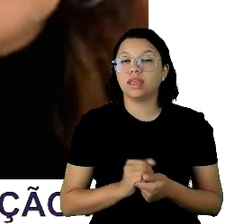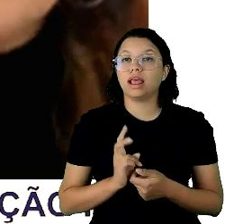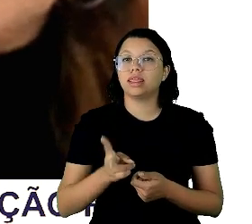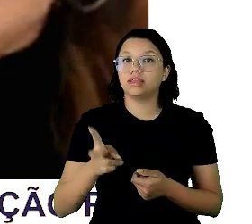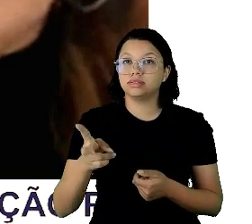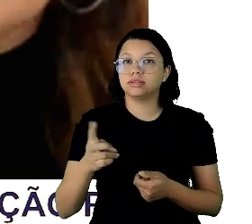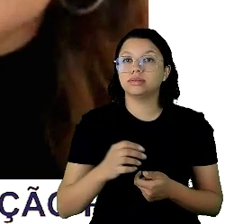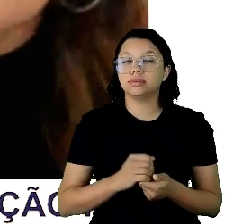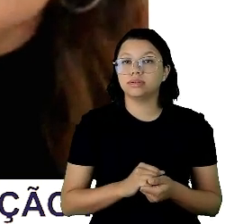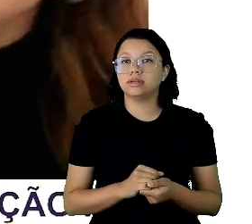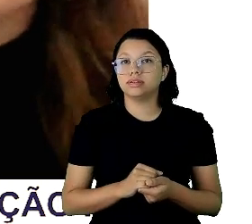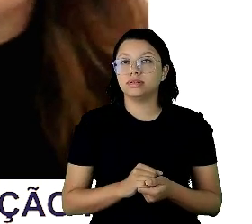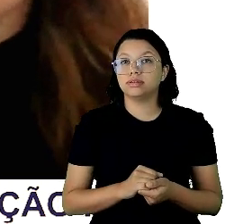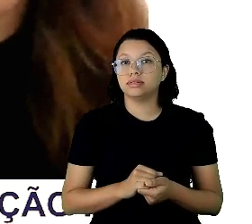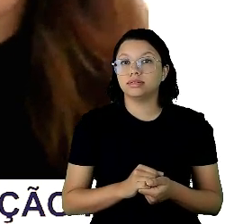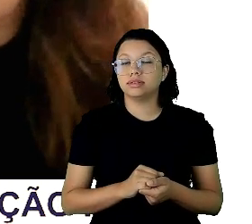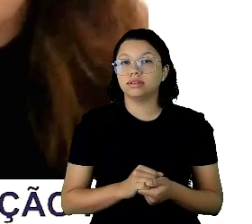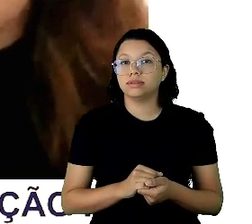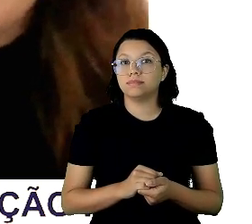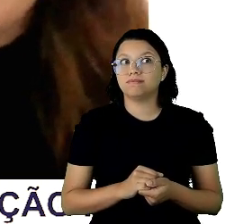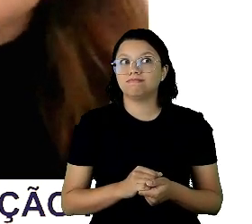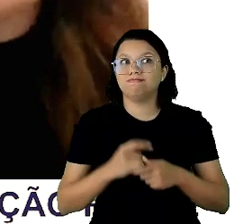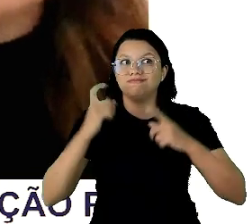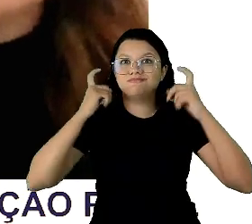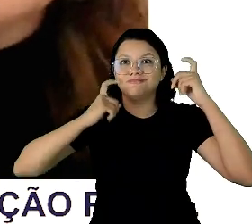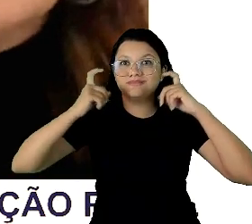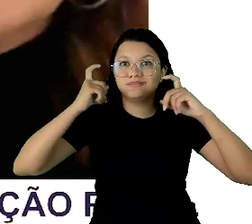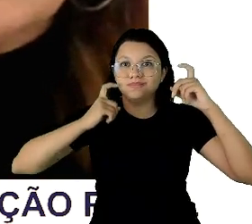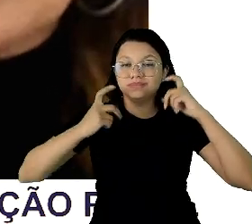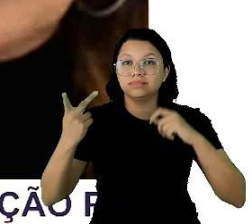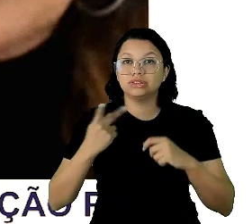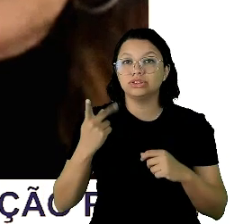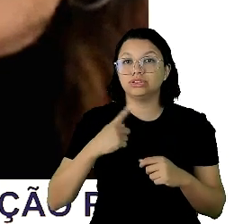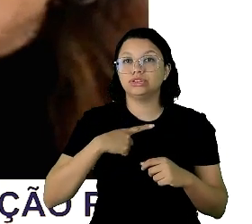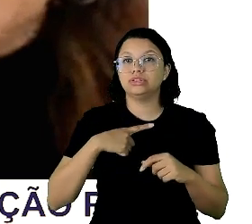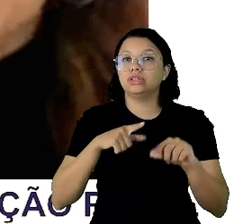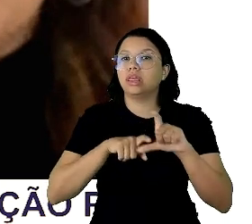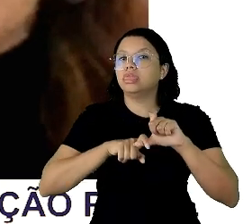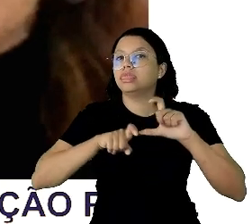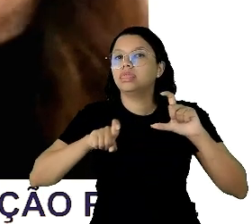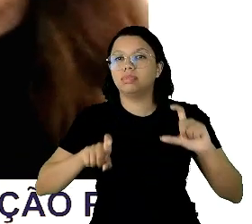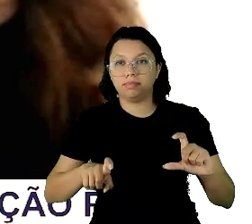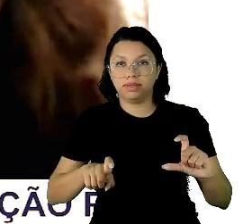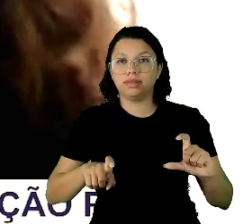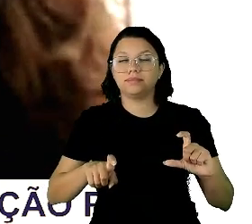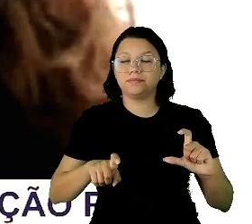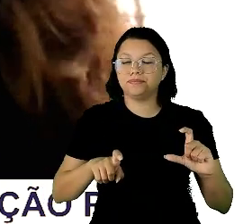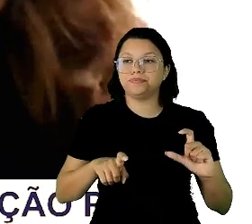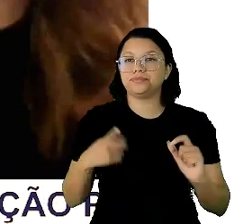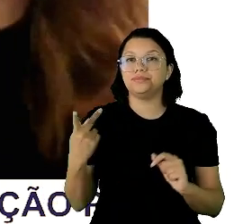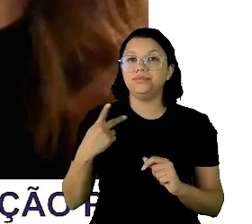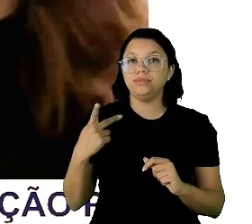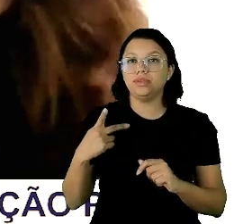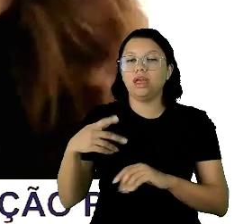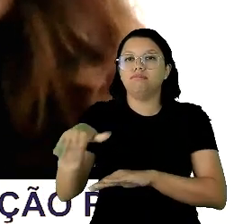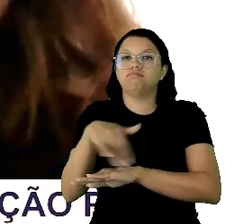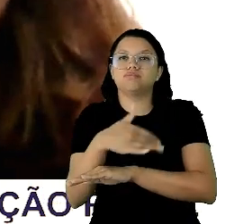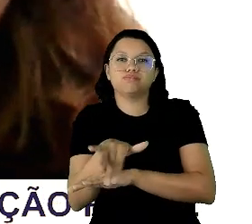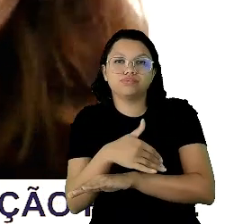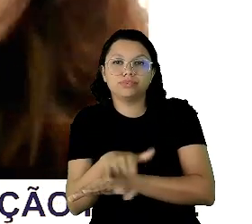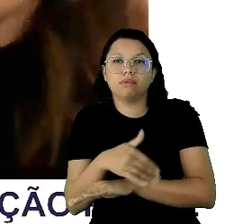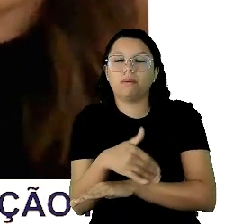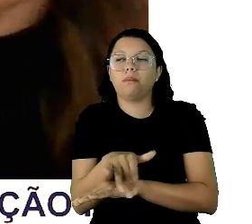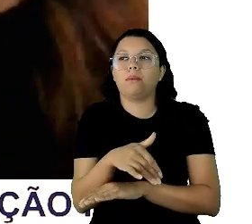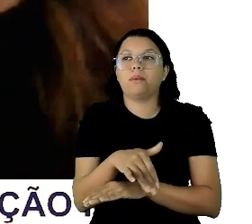ele sempre ficou preocupado com a gente ter a nossa independência, com a rua, né? Essa história da gente saber se defender